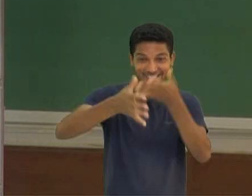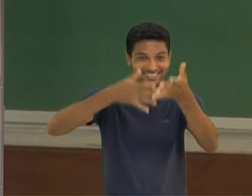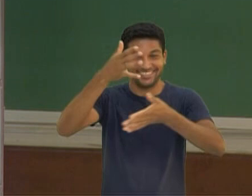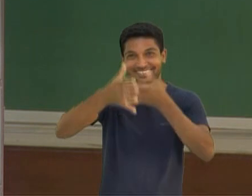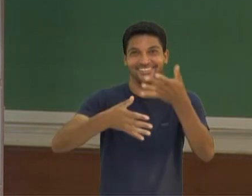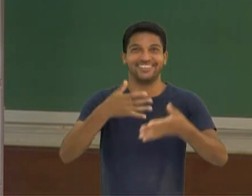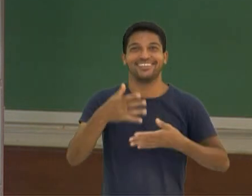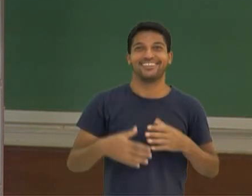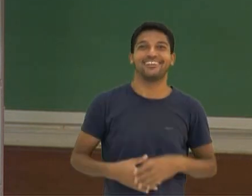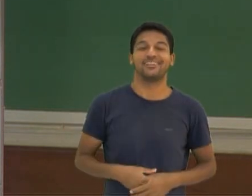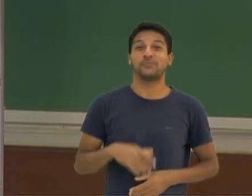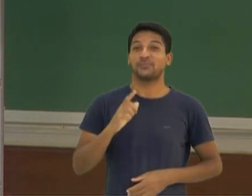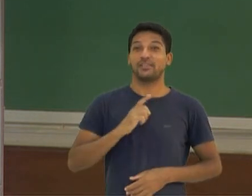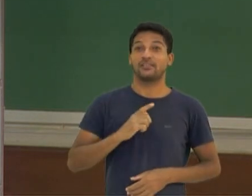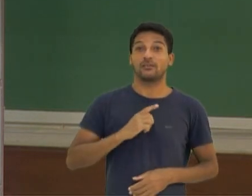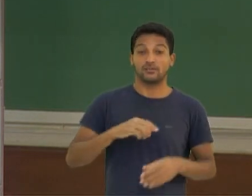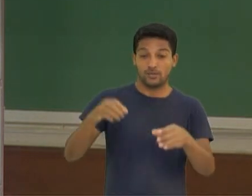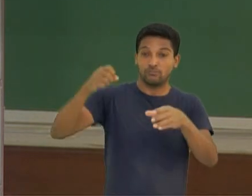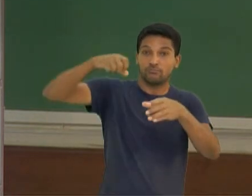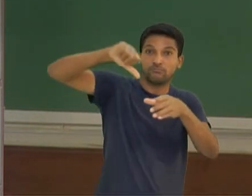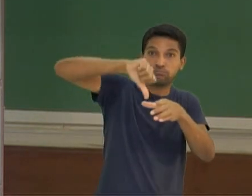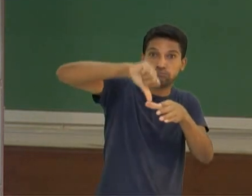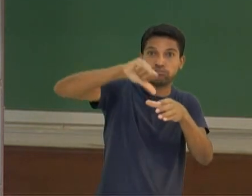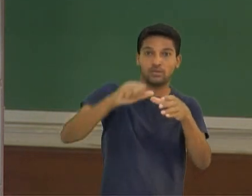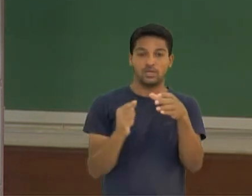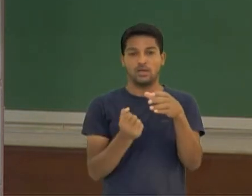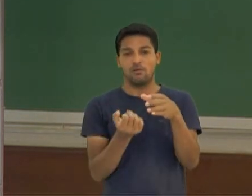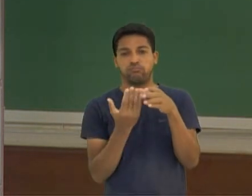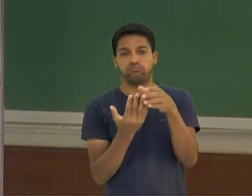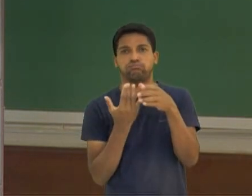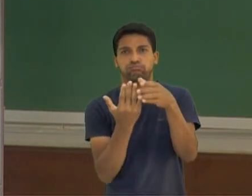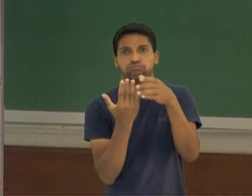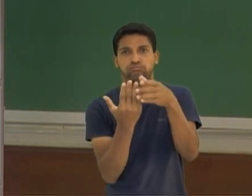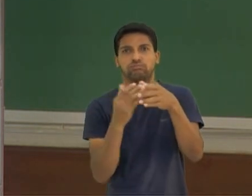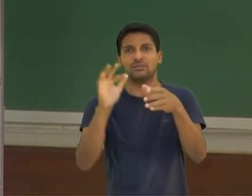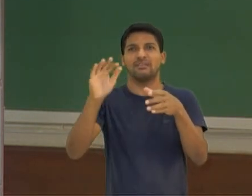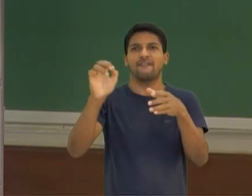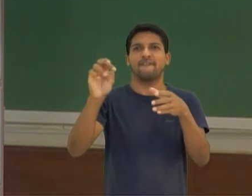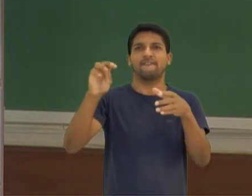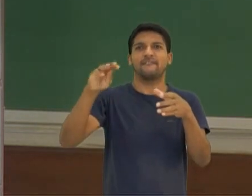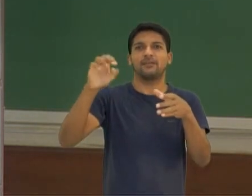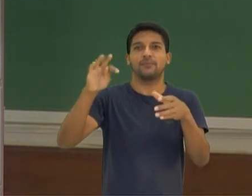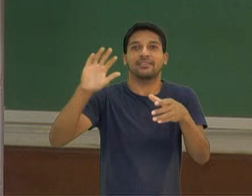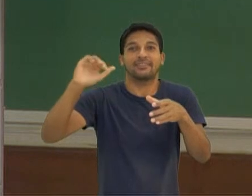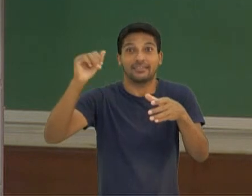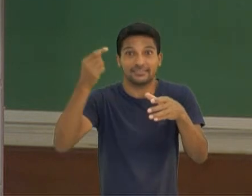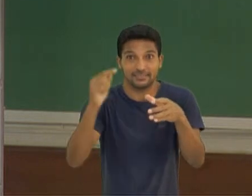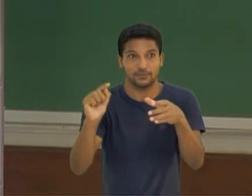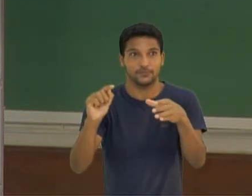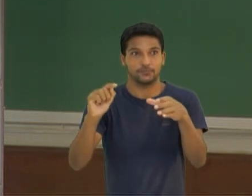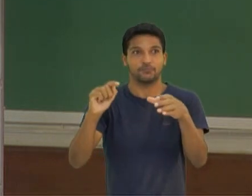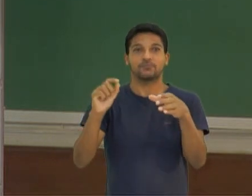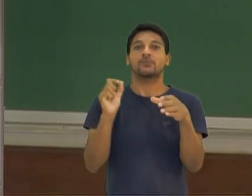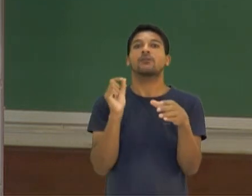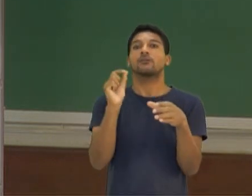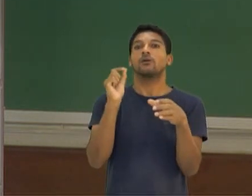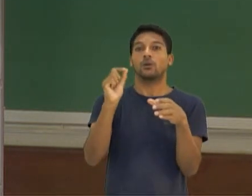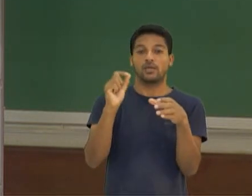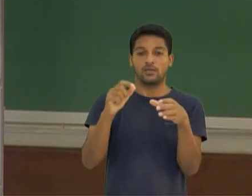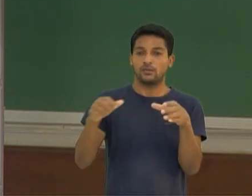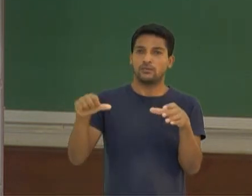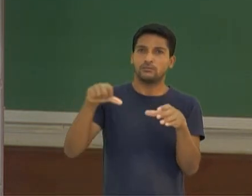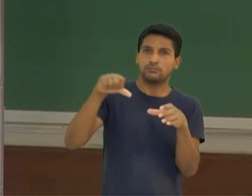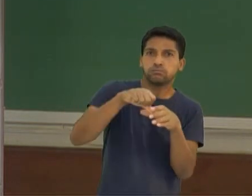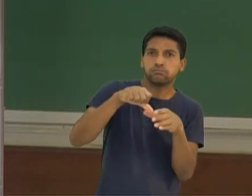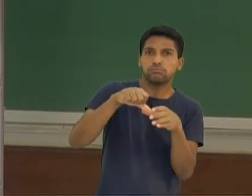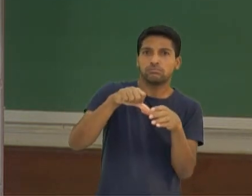Temos a fermentação, galera, que é quando a gente transforma a matéria orgânica e ela, então, produz energia,